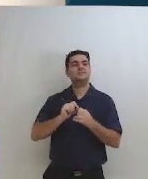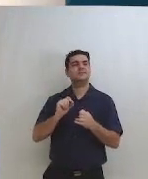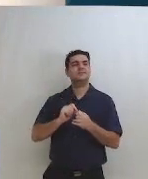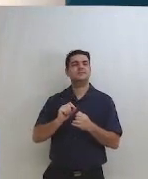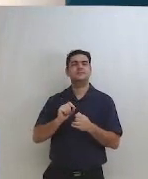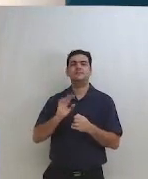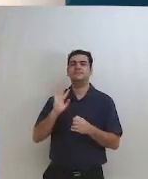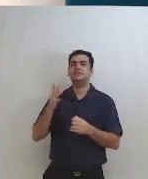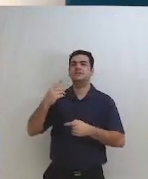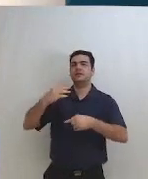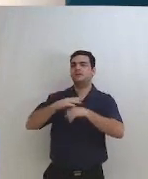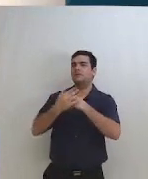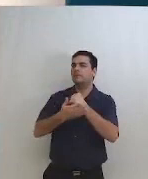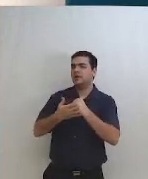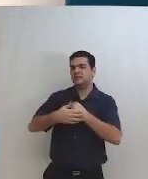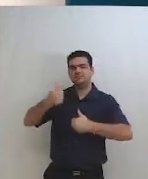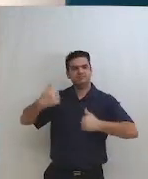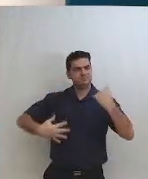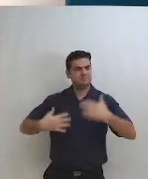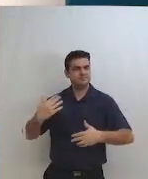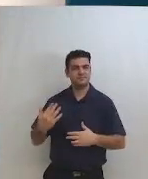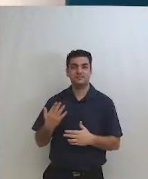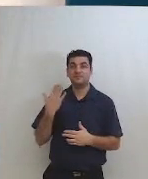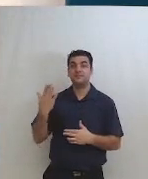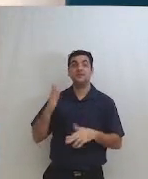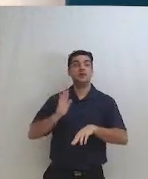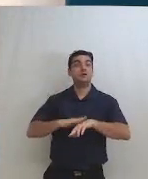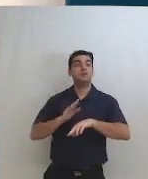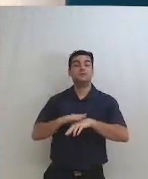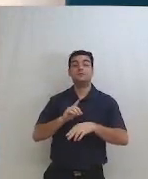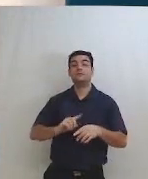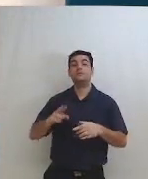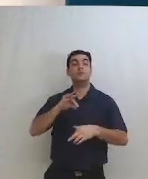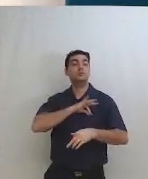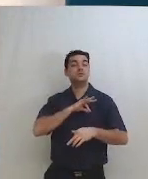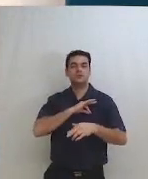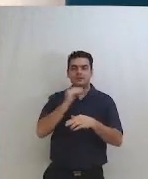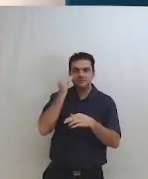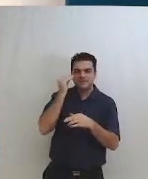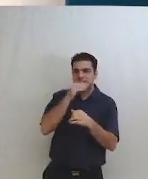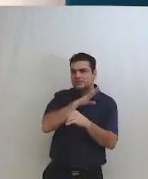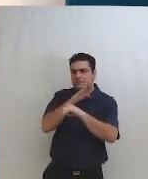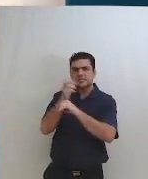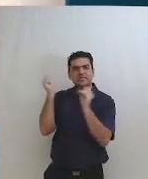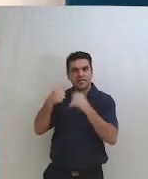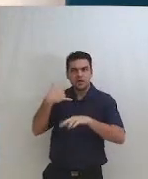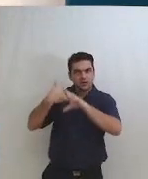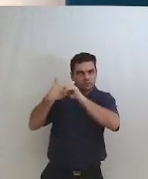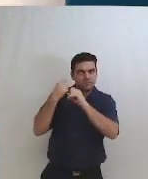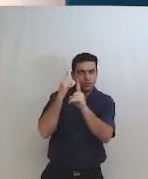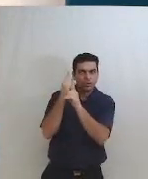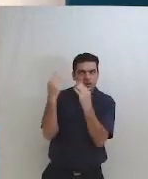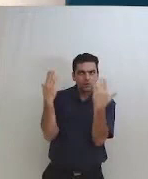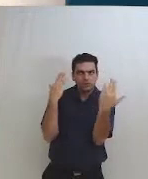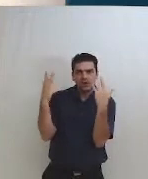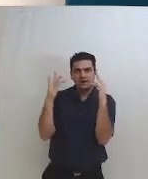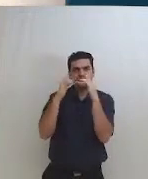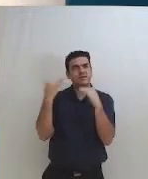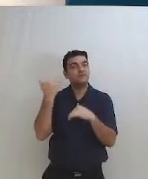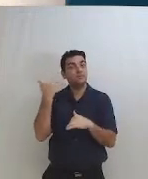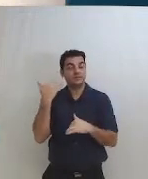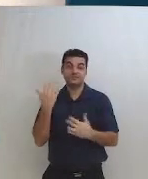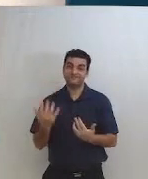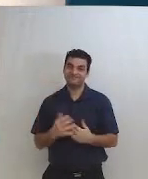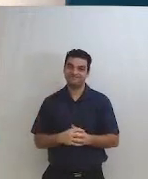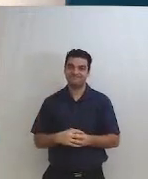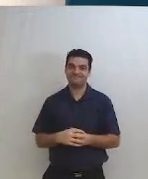preliminares procedidas pela autoridade policial para corroboração da plausibilidade das informações recebidas na notícia crimes. Realmente,